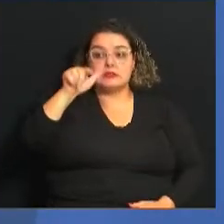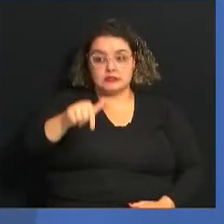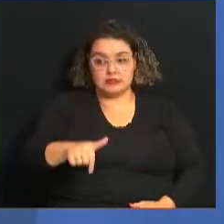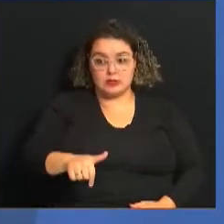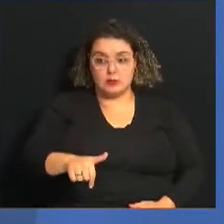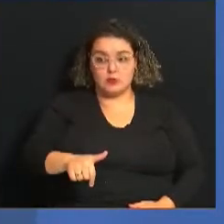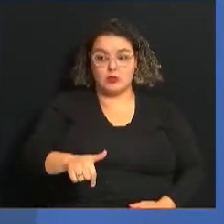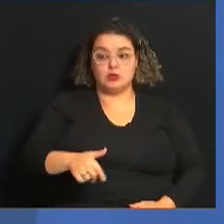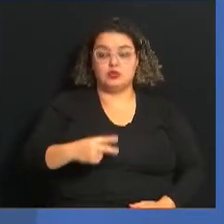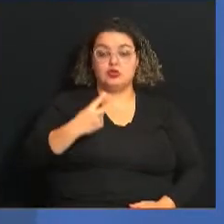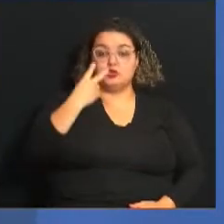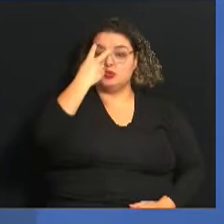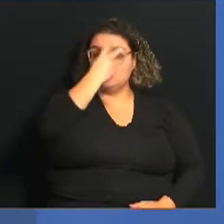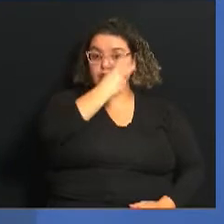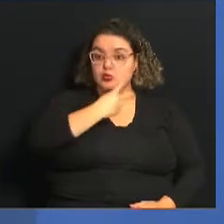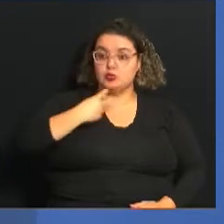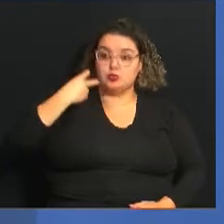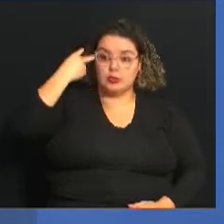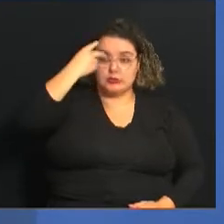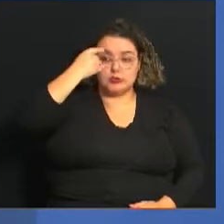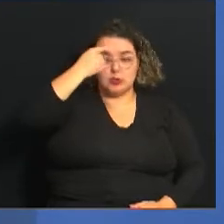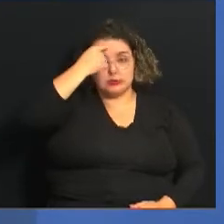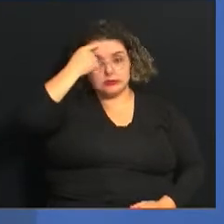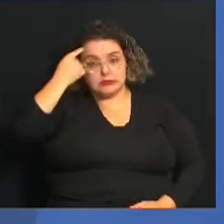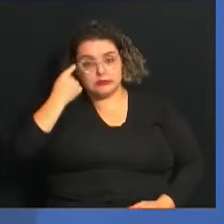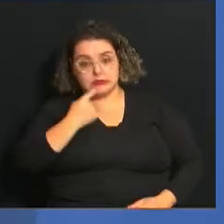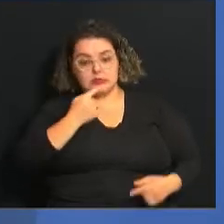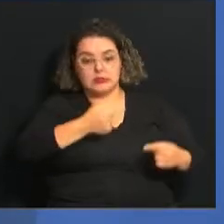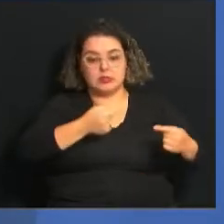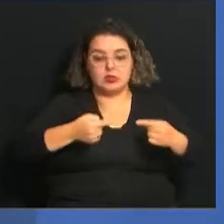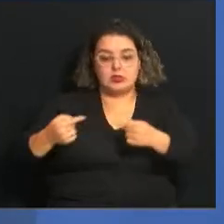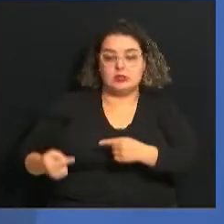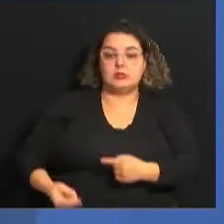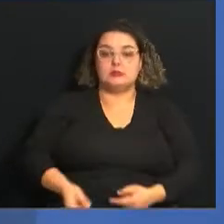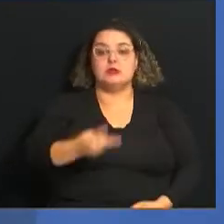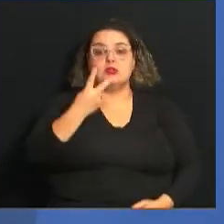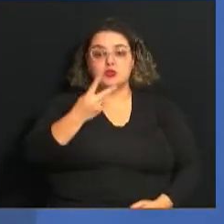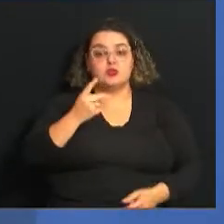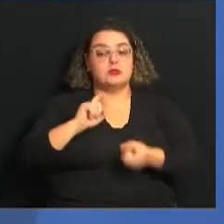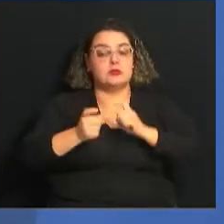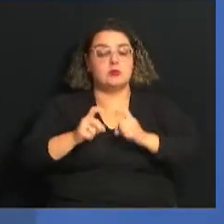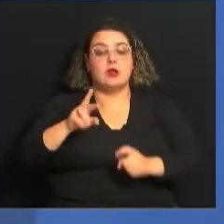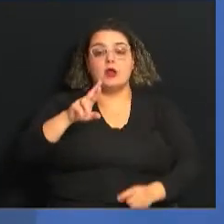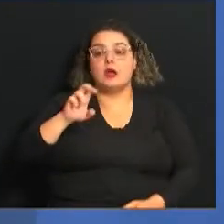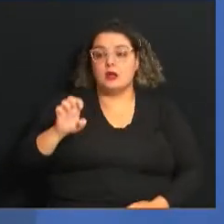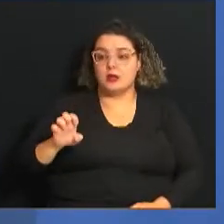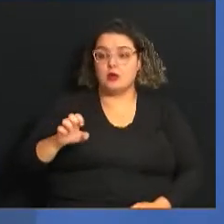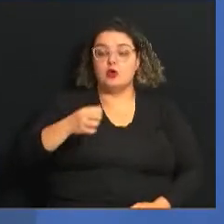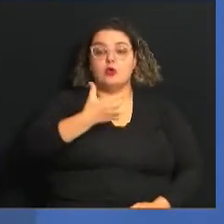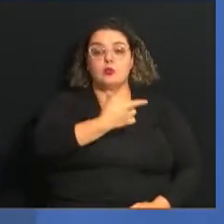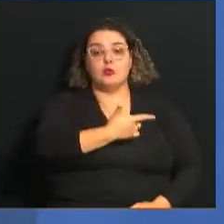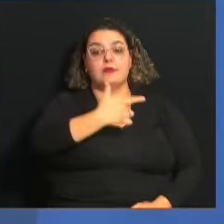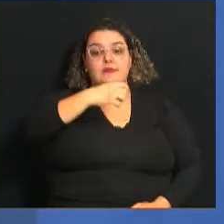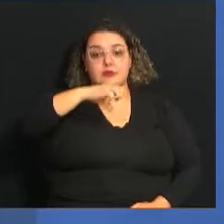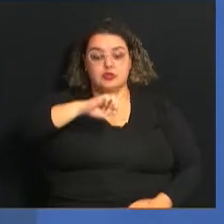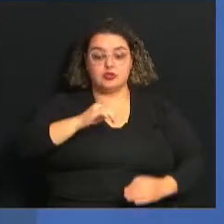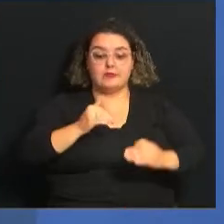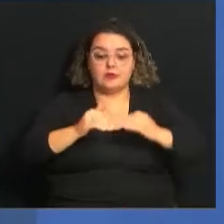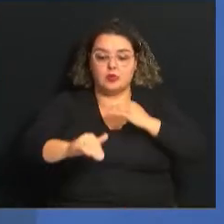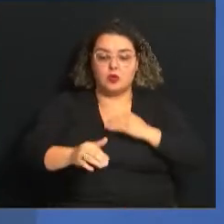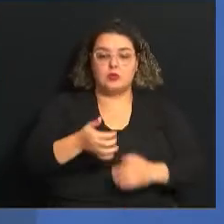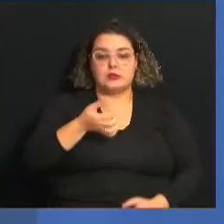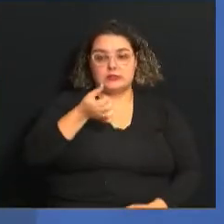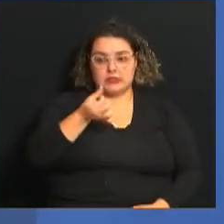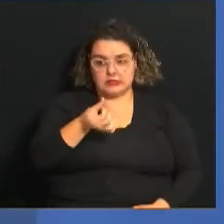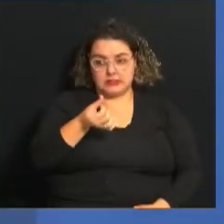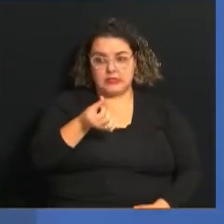de 2h30 de debates nessas 2 reuniões extraordinárias, por 29 votos contra 6, nós